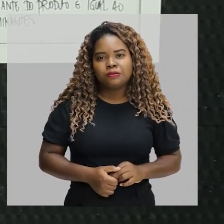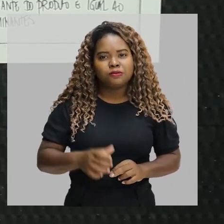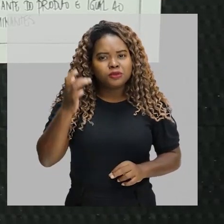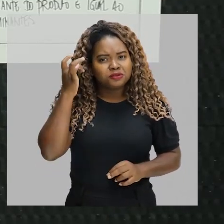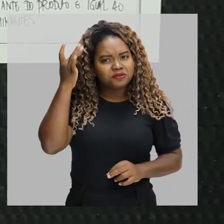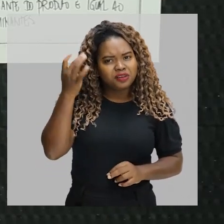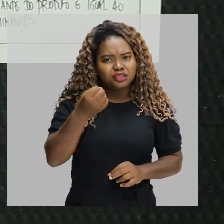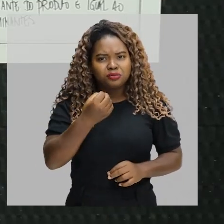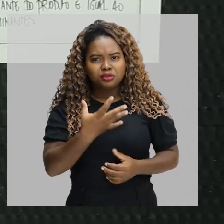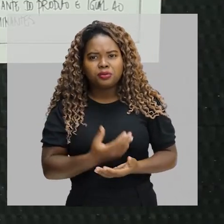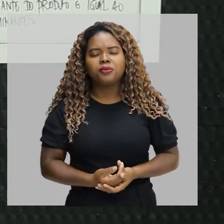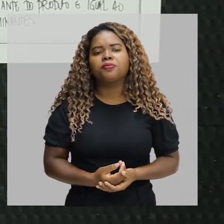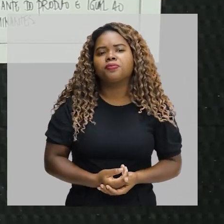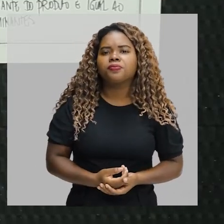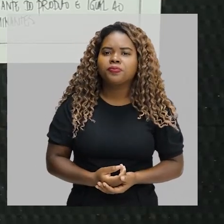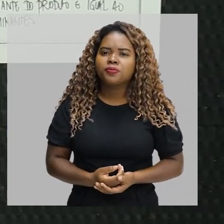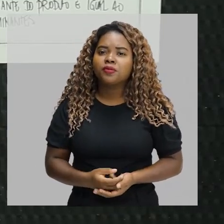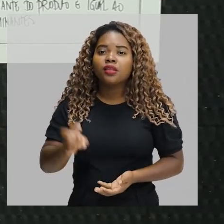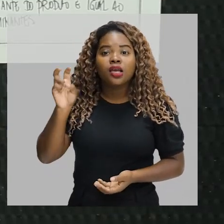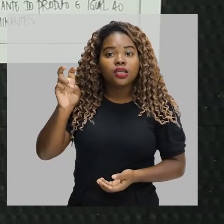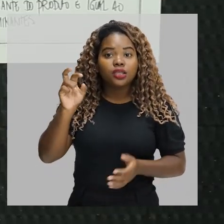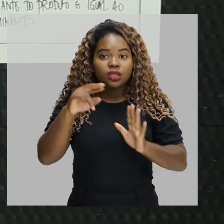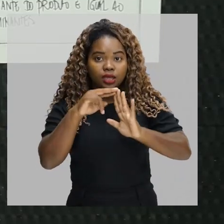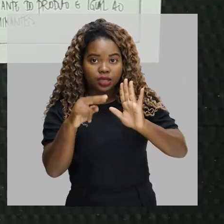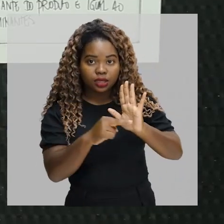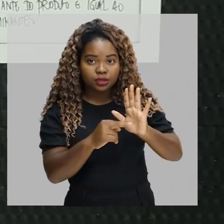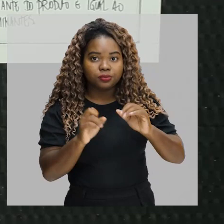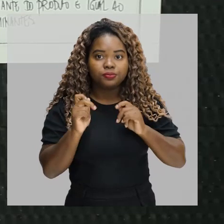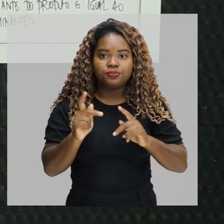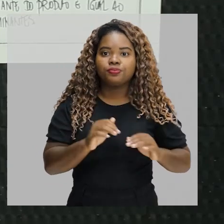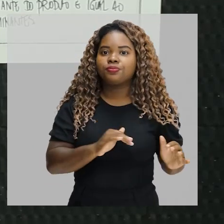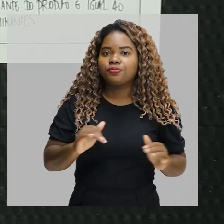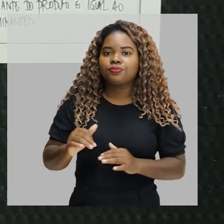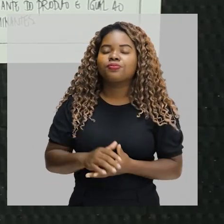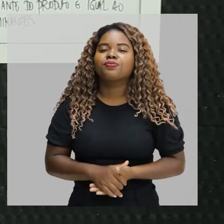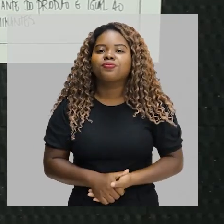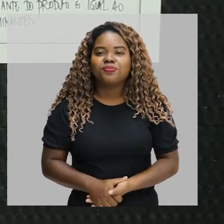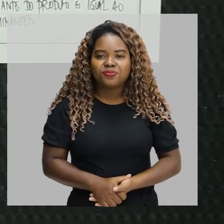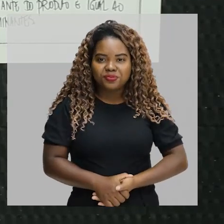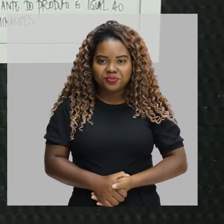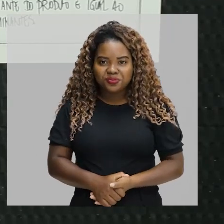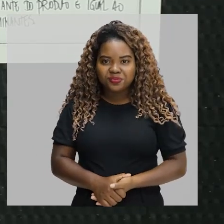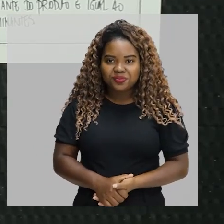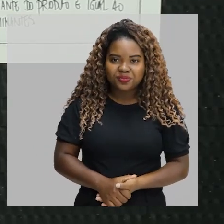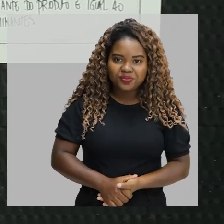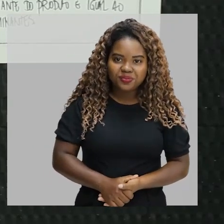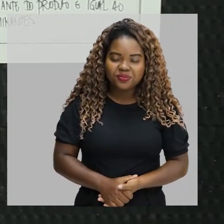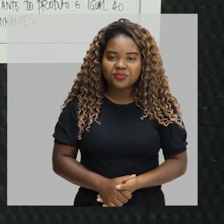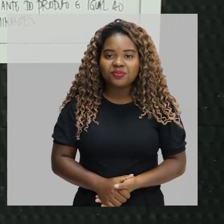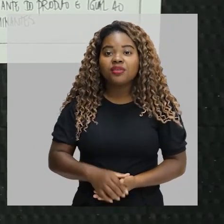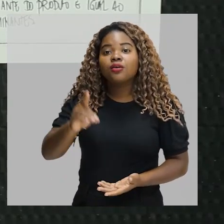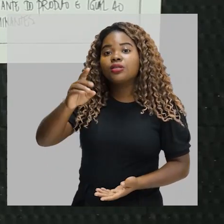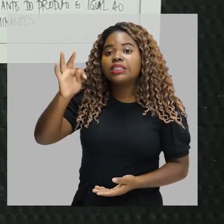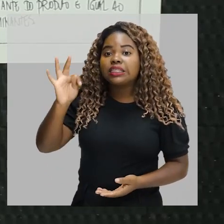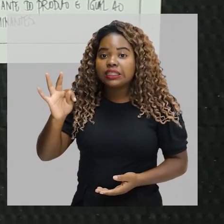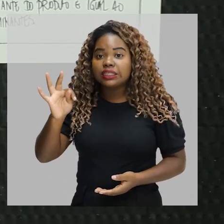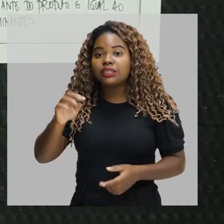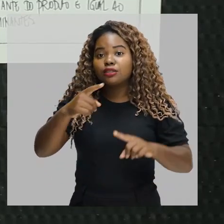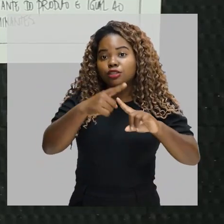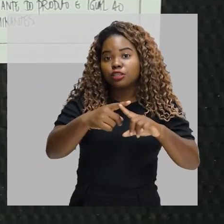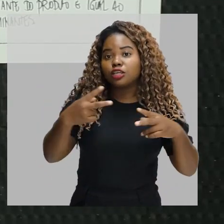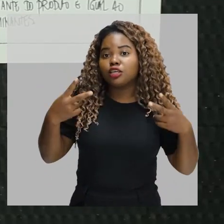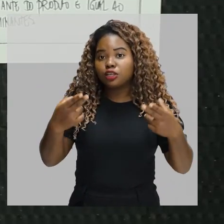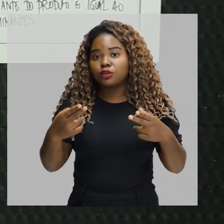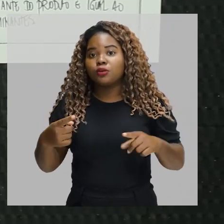Muito bem. Vamos para a quinta propriedade. Dadas as duas matrizes de mesma ordem, o determinante do produto é igual